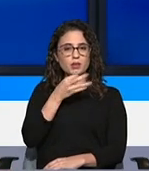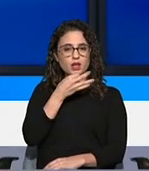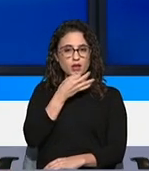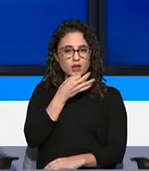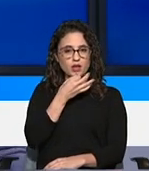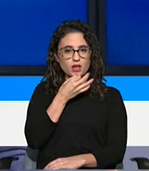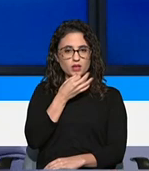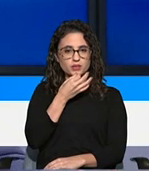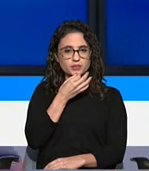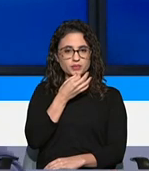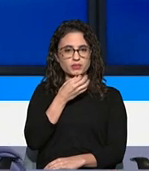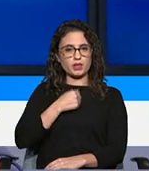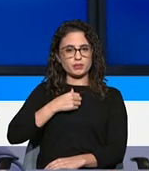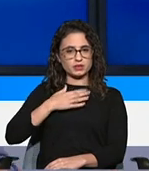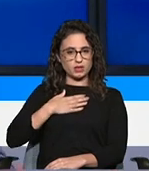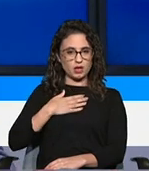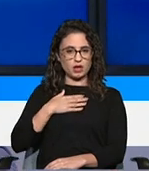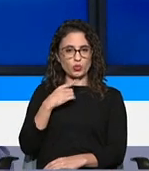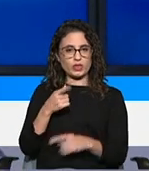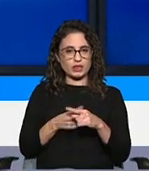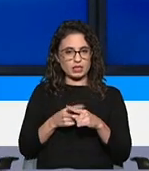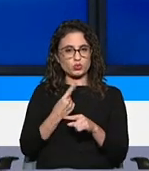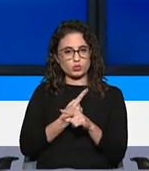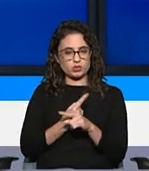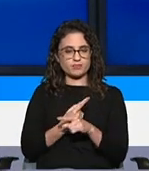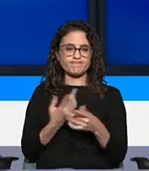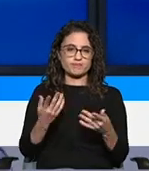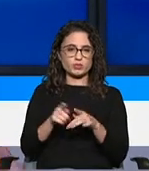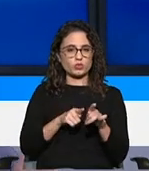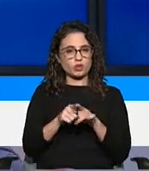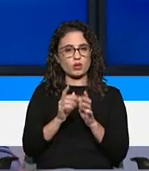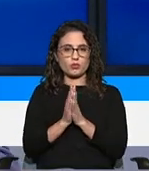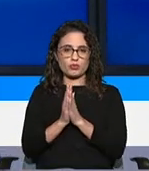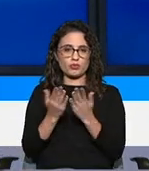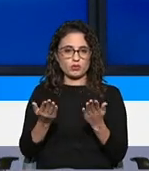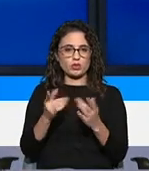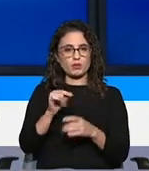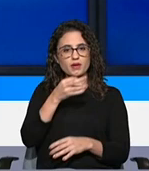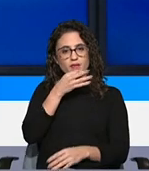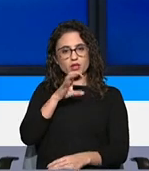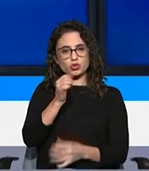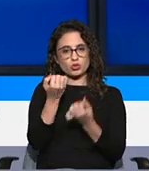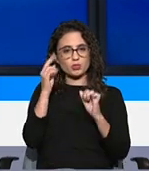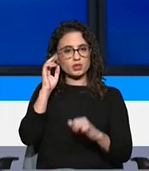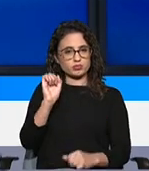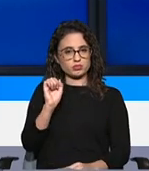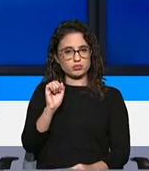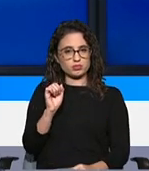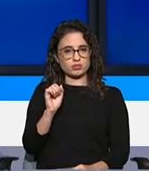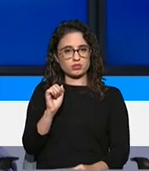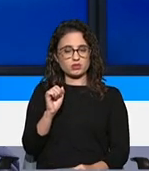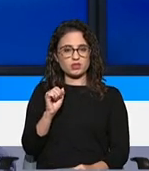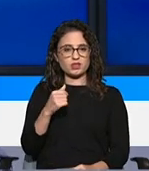de ários e de interesses ó senhor Deputado pelo amor de Deus vamos então também falar da R da madeira Mas os senhores